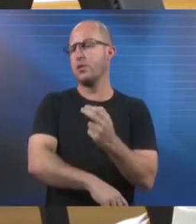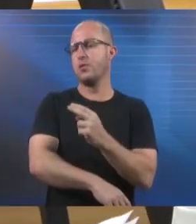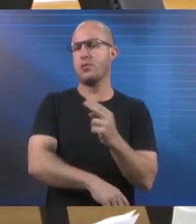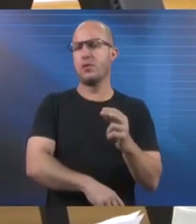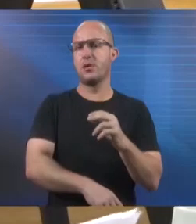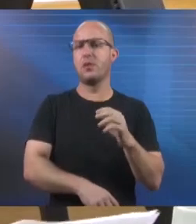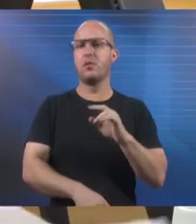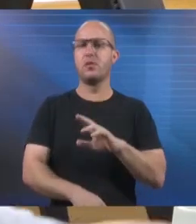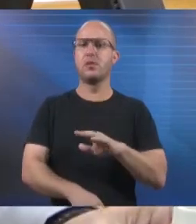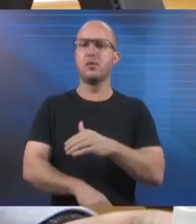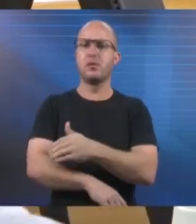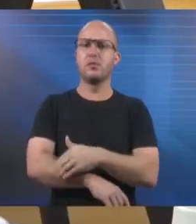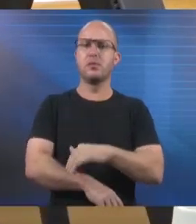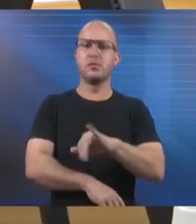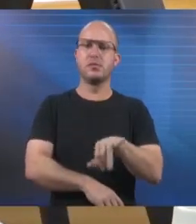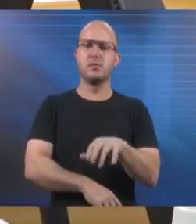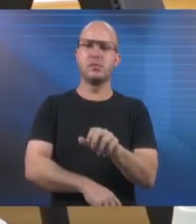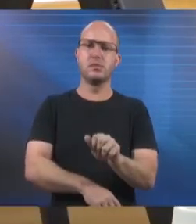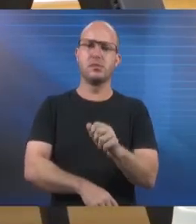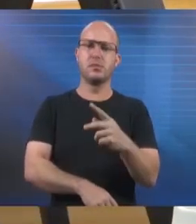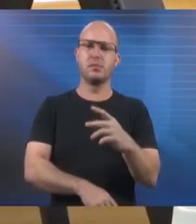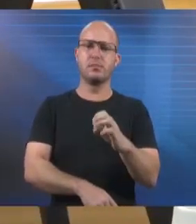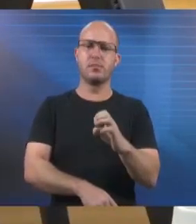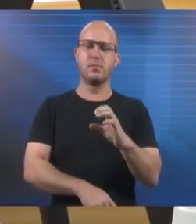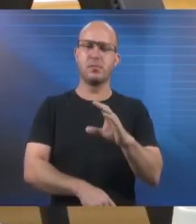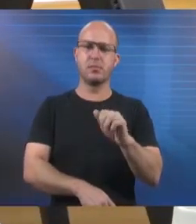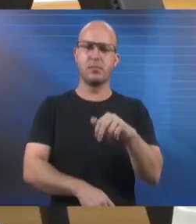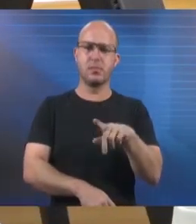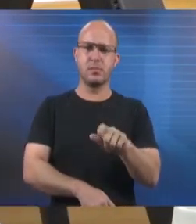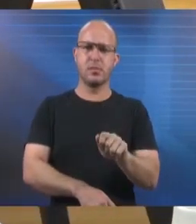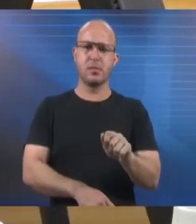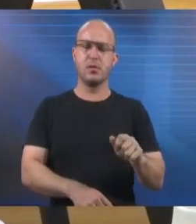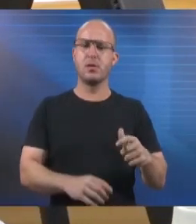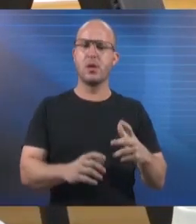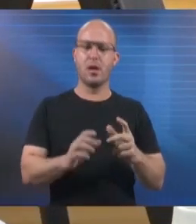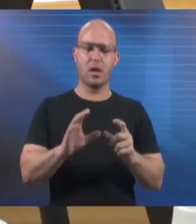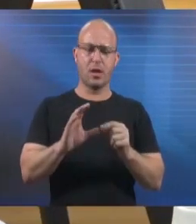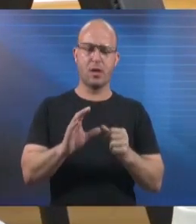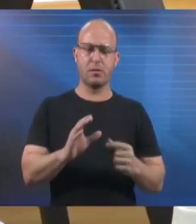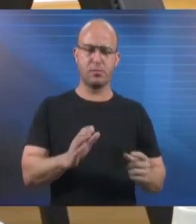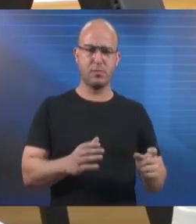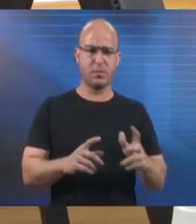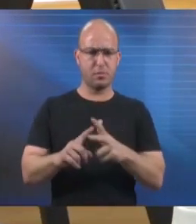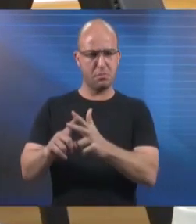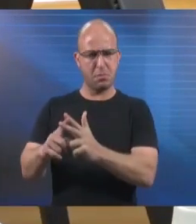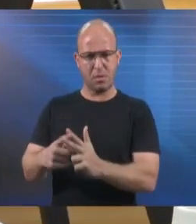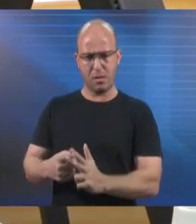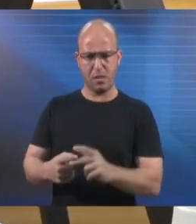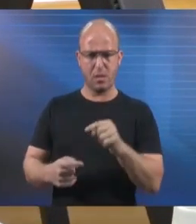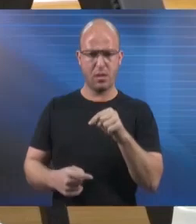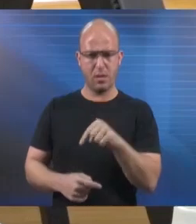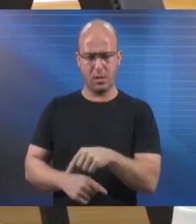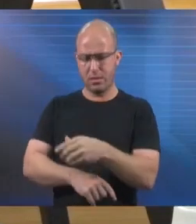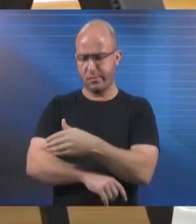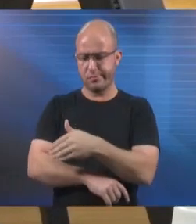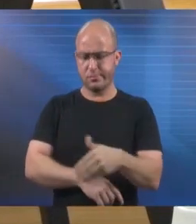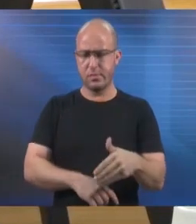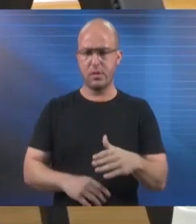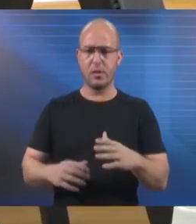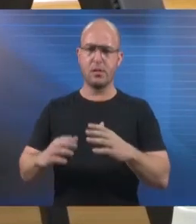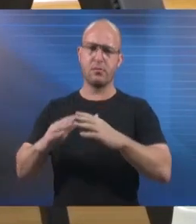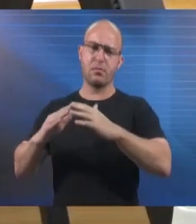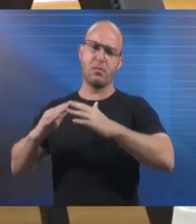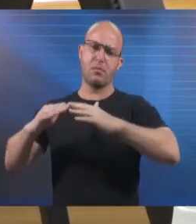japecanga onde a cerne fez um reparo do saneamento lá e o asfalto veio